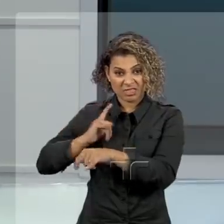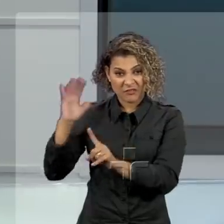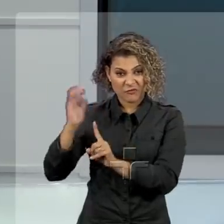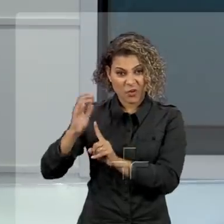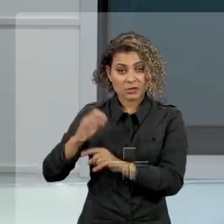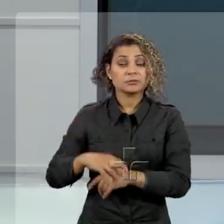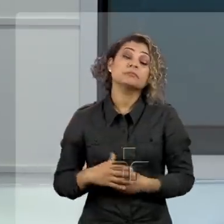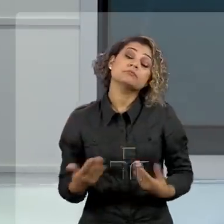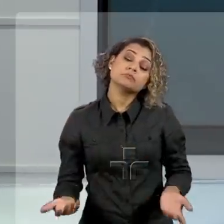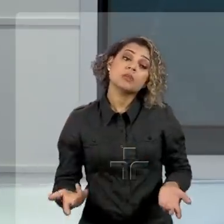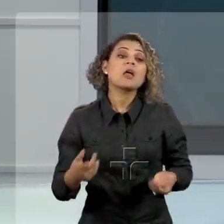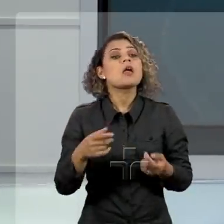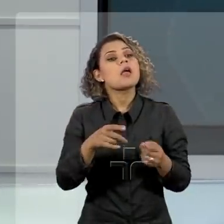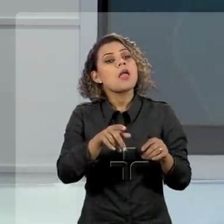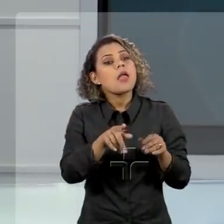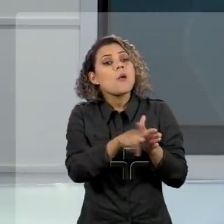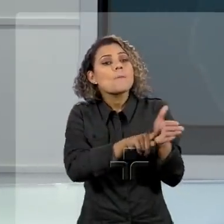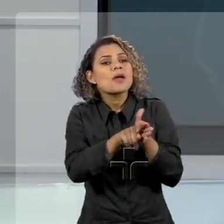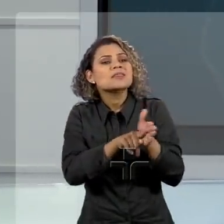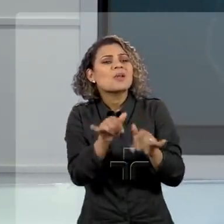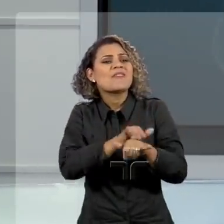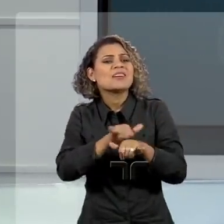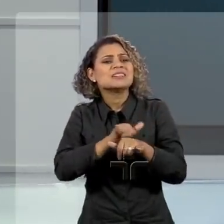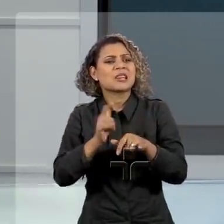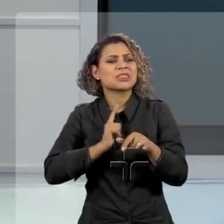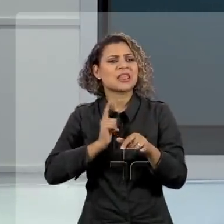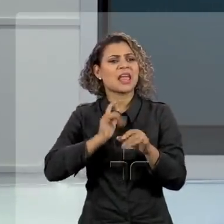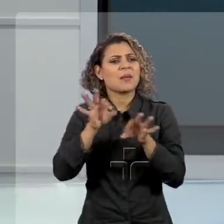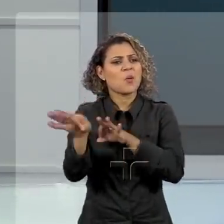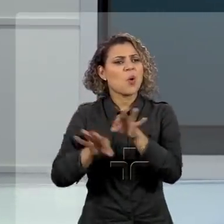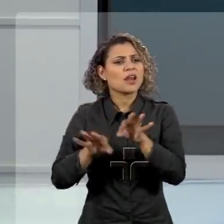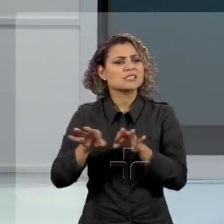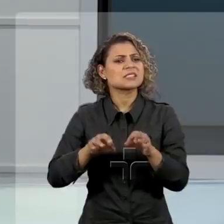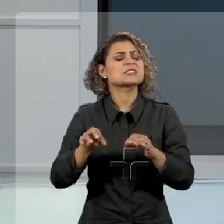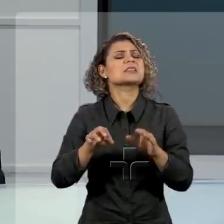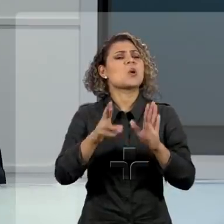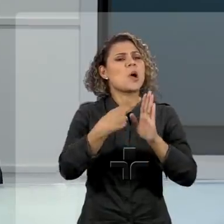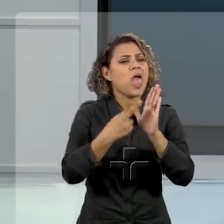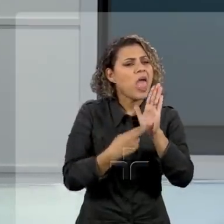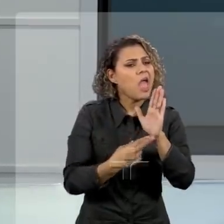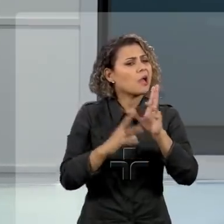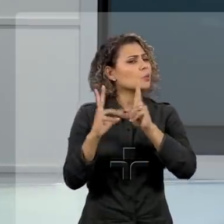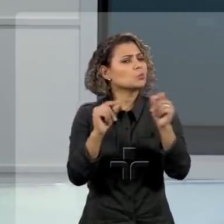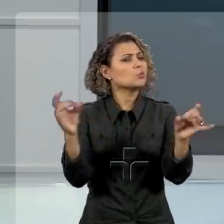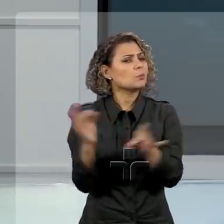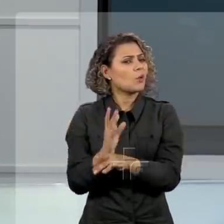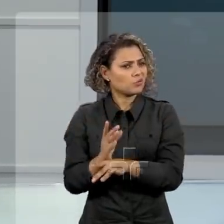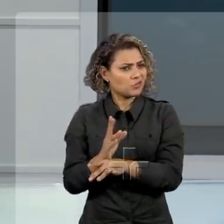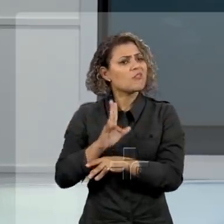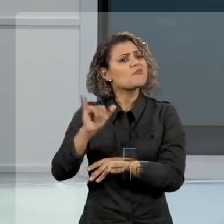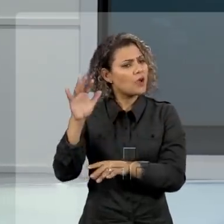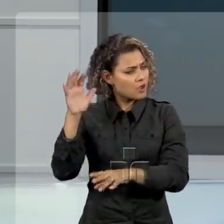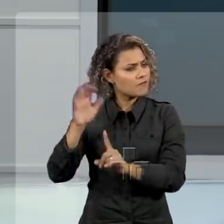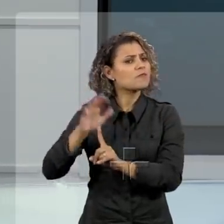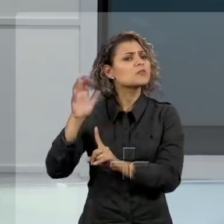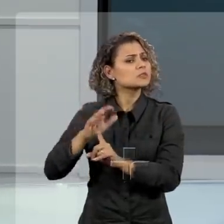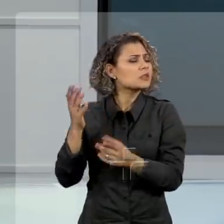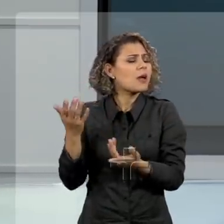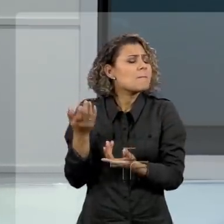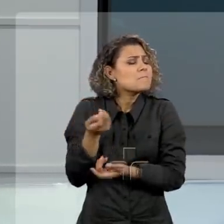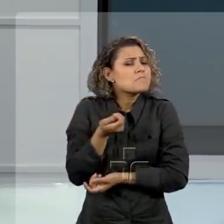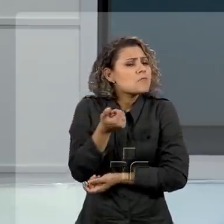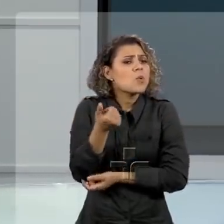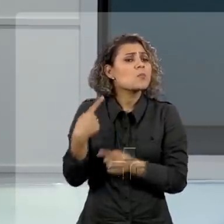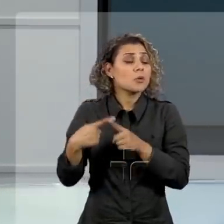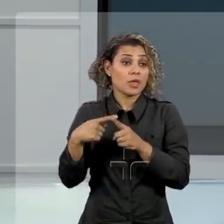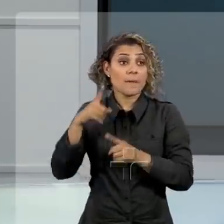operação estruturada, que já tem vários anos e todo um sistema, toda uma metodologia própria, vai ter impacto icônico, né? Porque ele é o personagem